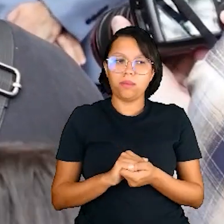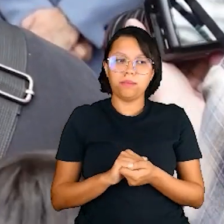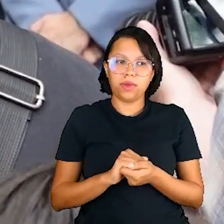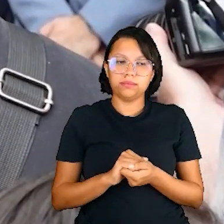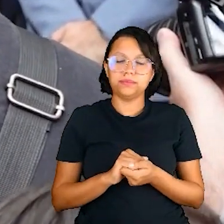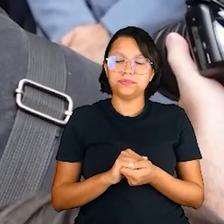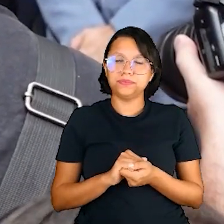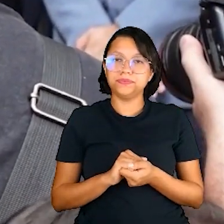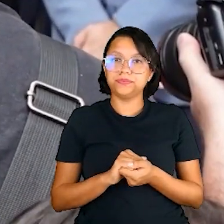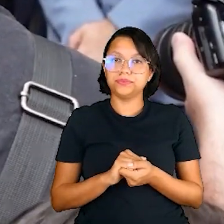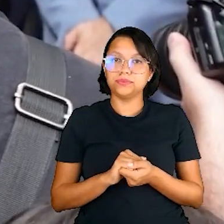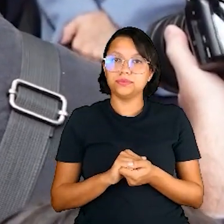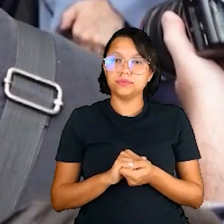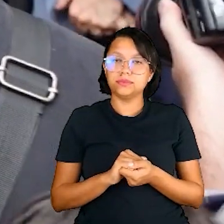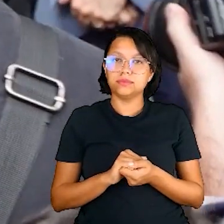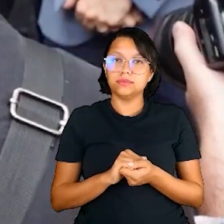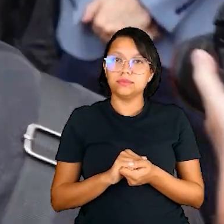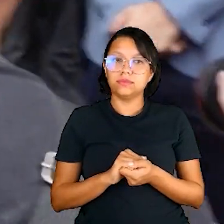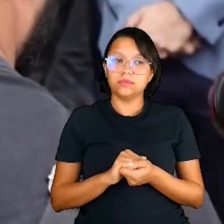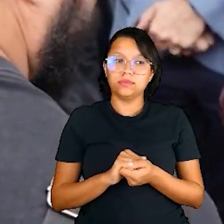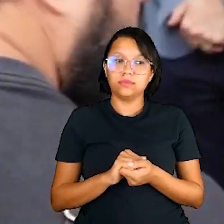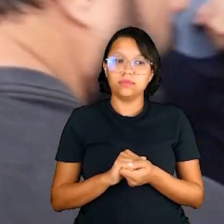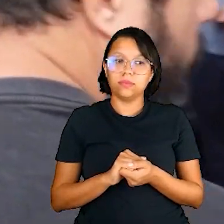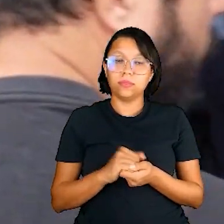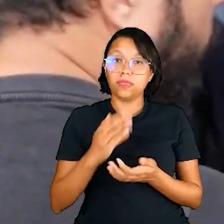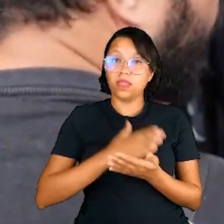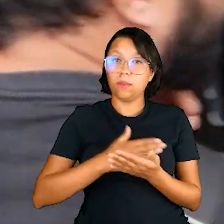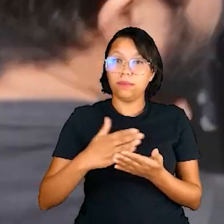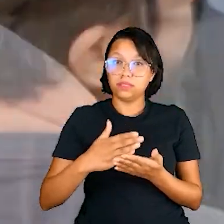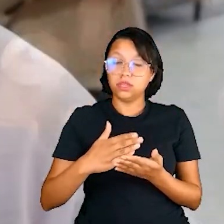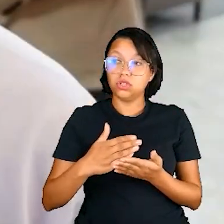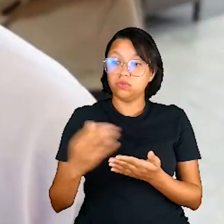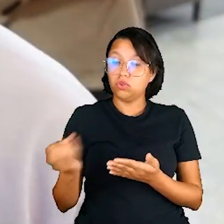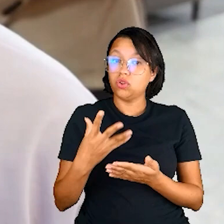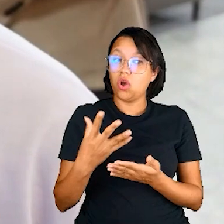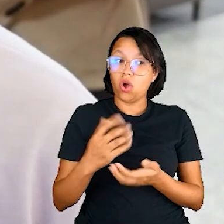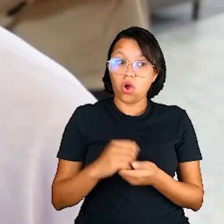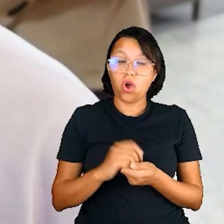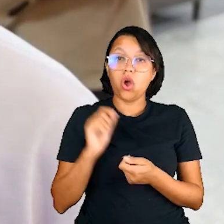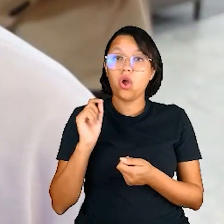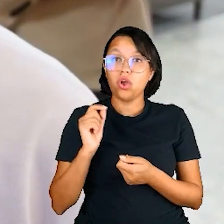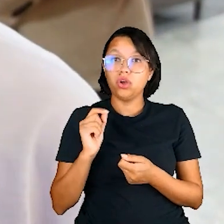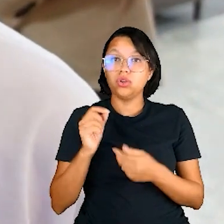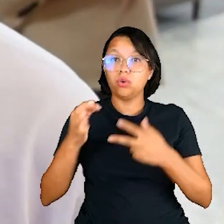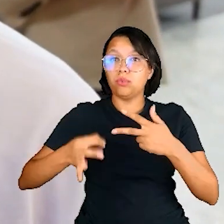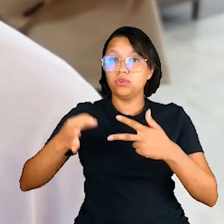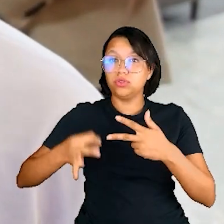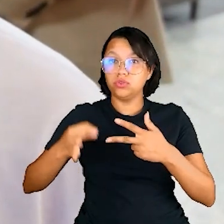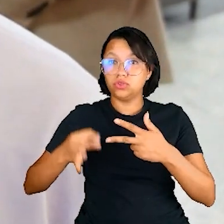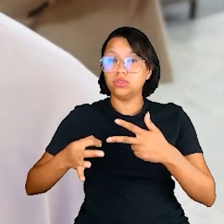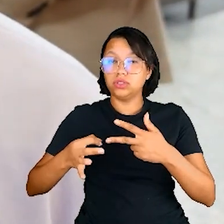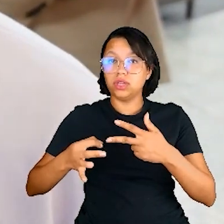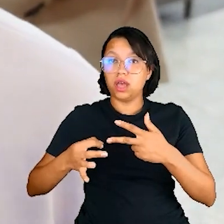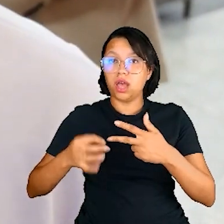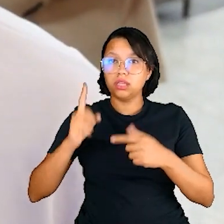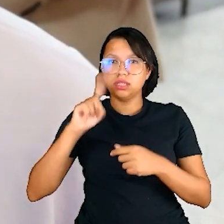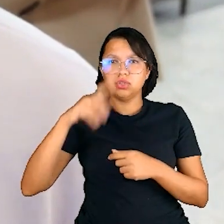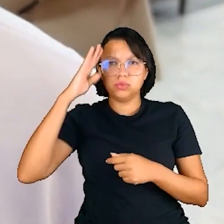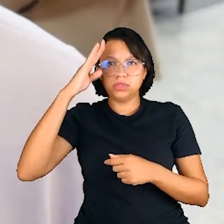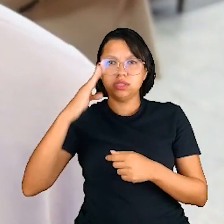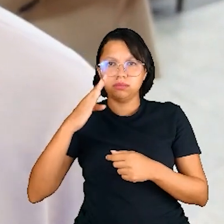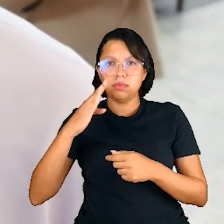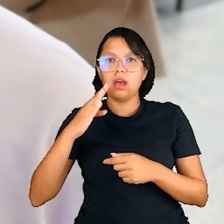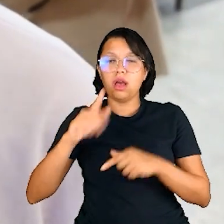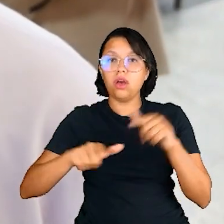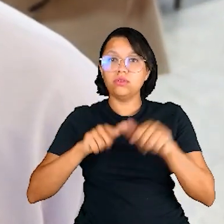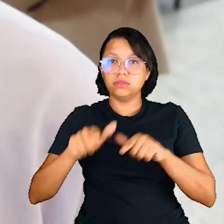Com essa parceria, é uma iniciativa inédita que o Poder Judiciário seja o